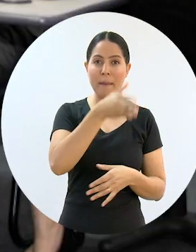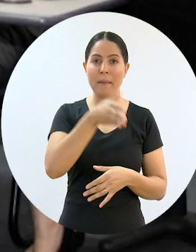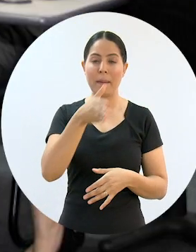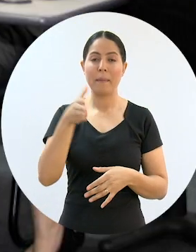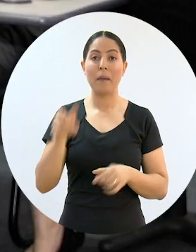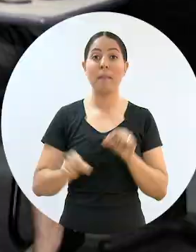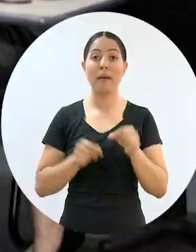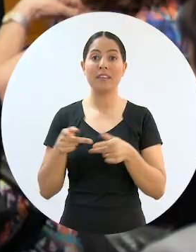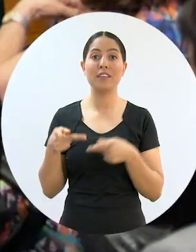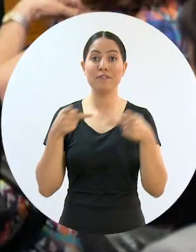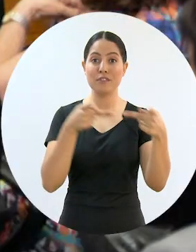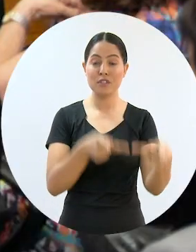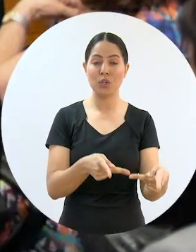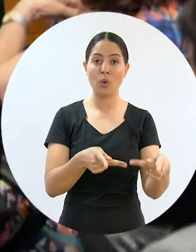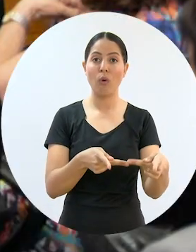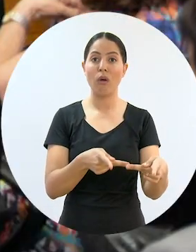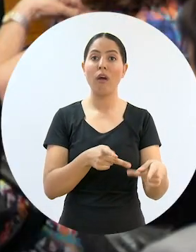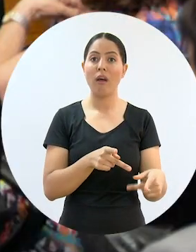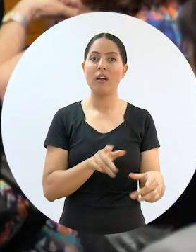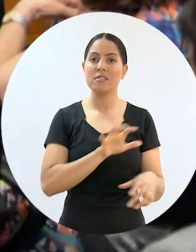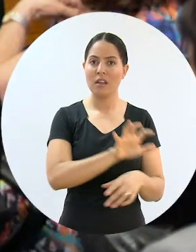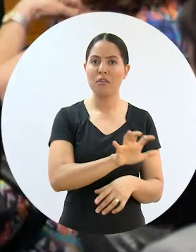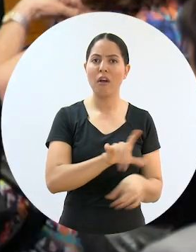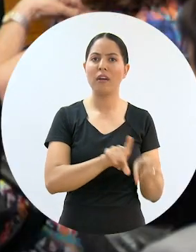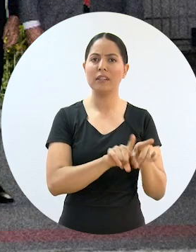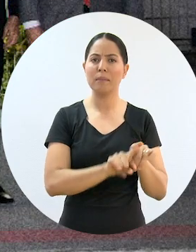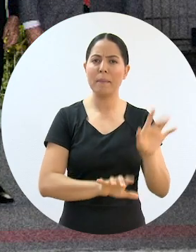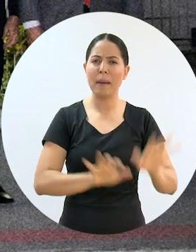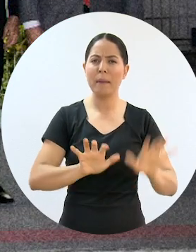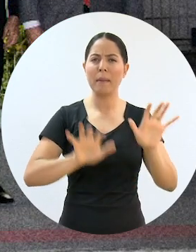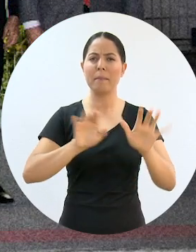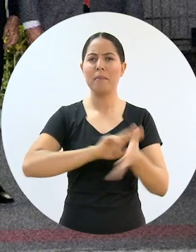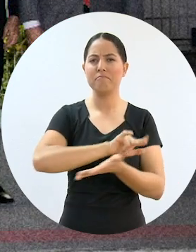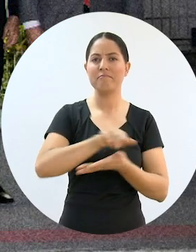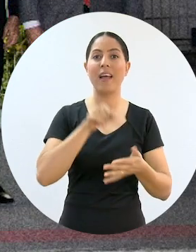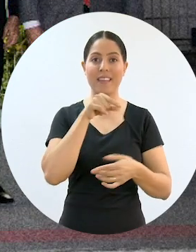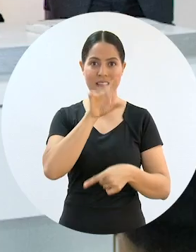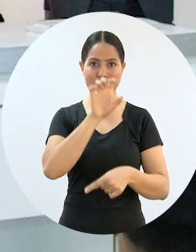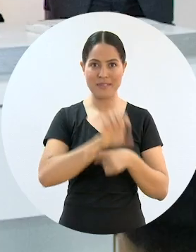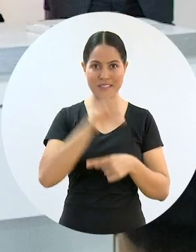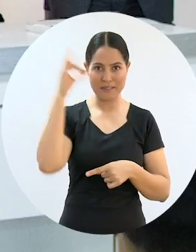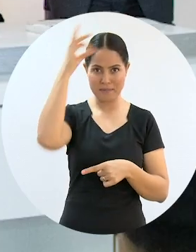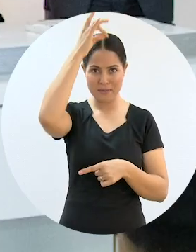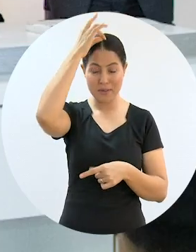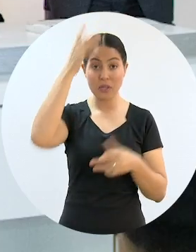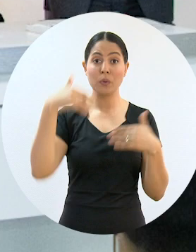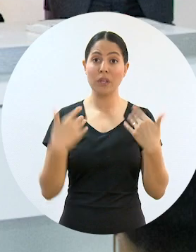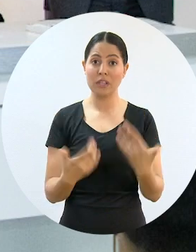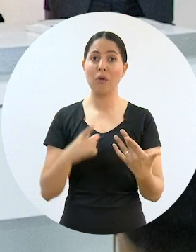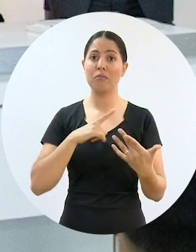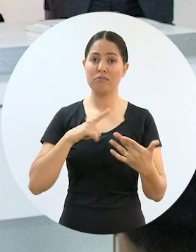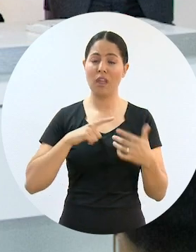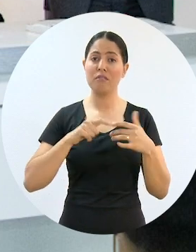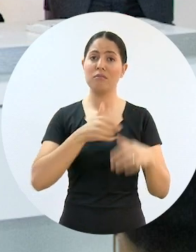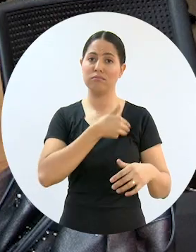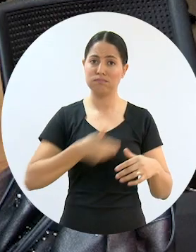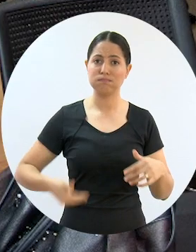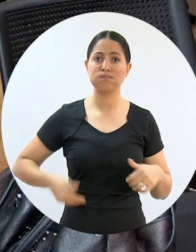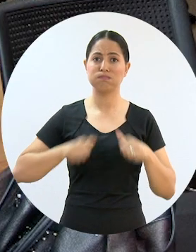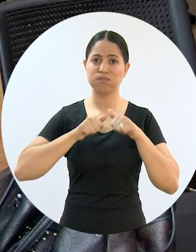de Prerrogativas, que visitou, além da seccional, subseções do Estado. As audiências públicas